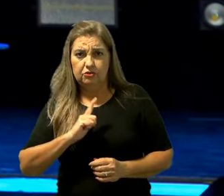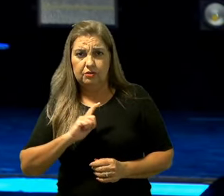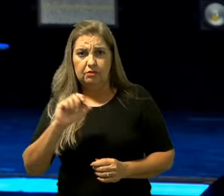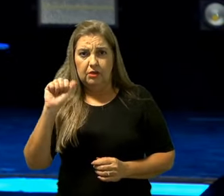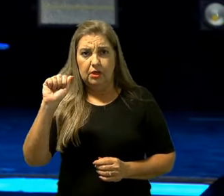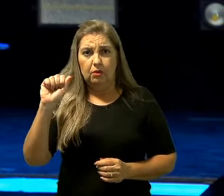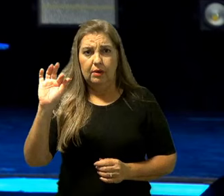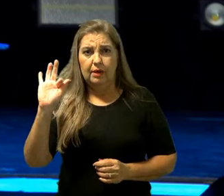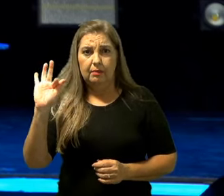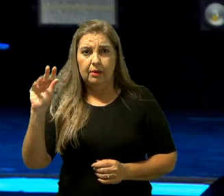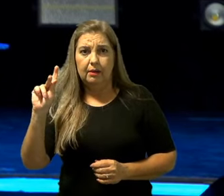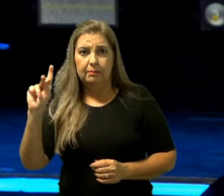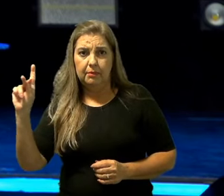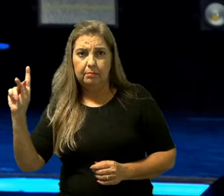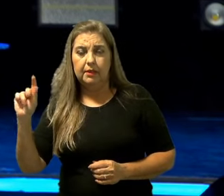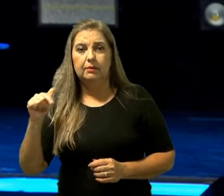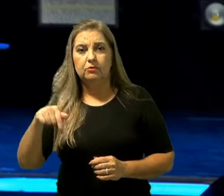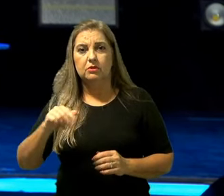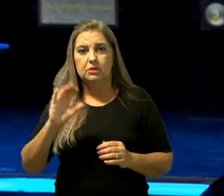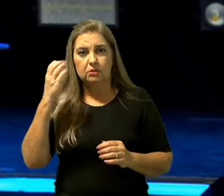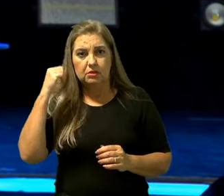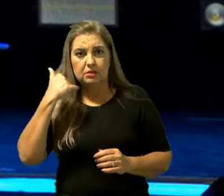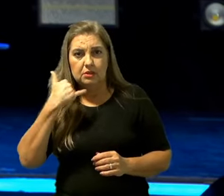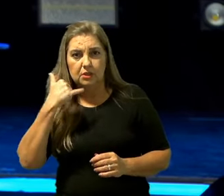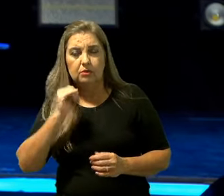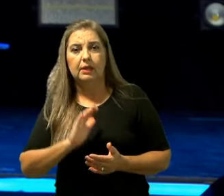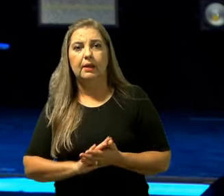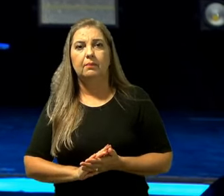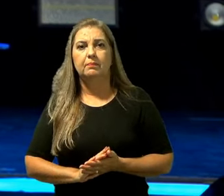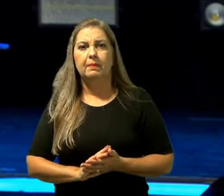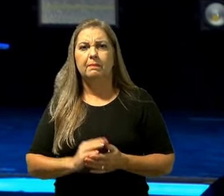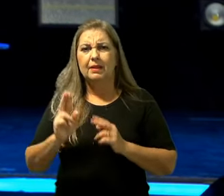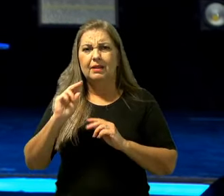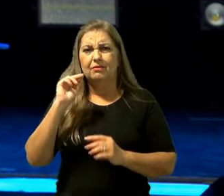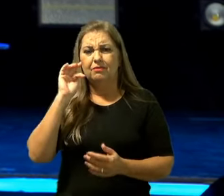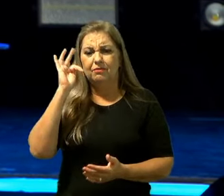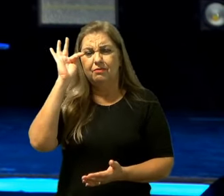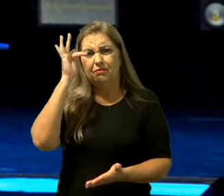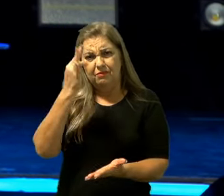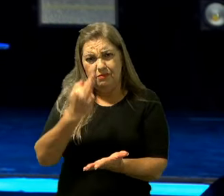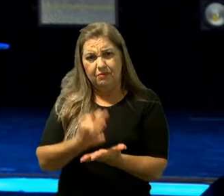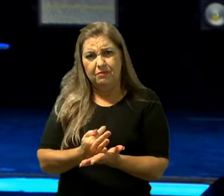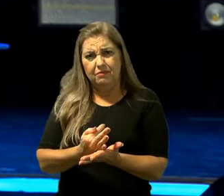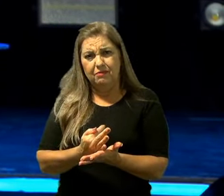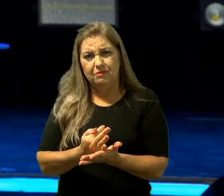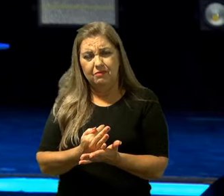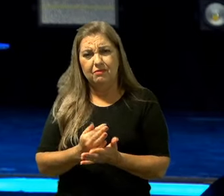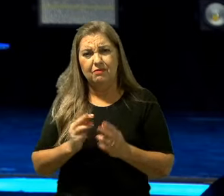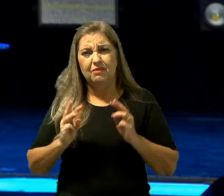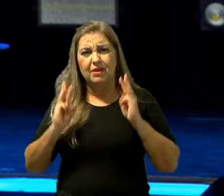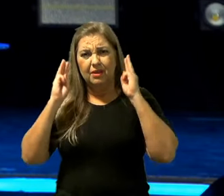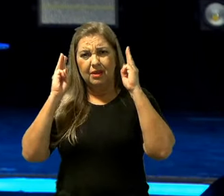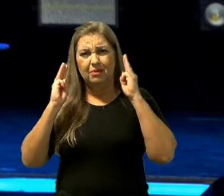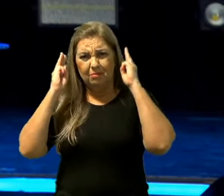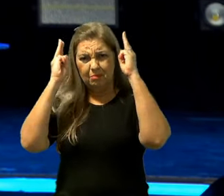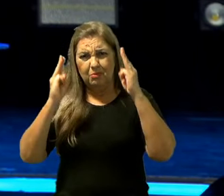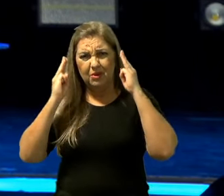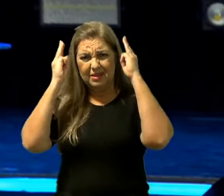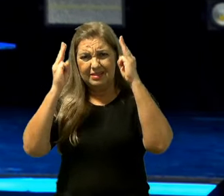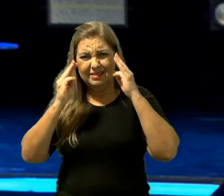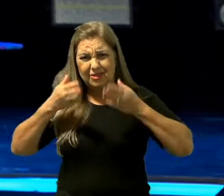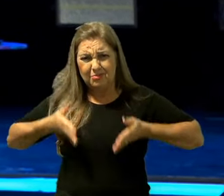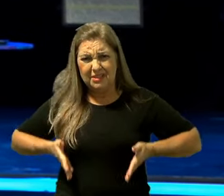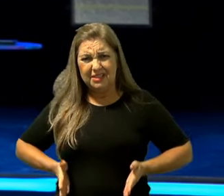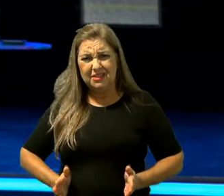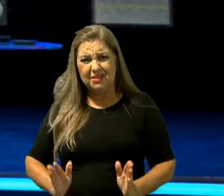telão. Diz assim: pela fé, Moisés, recém-nascido, foi escondido